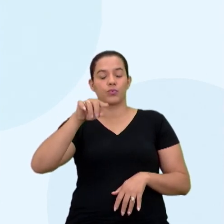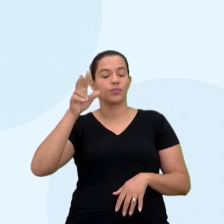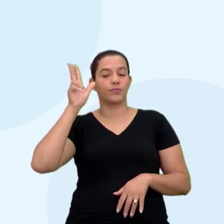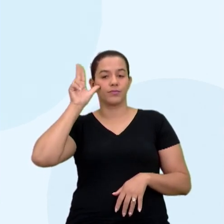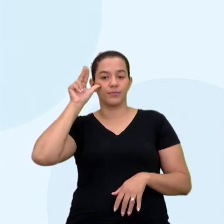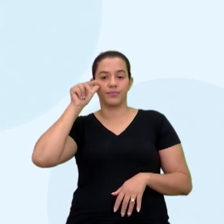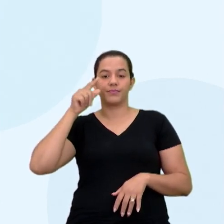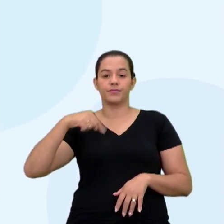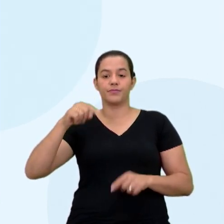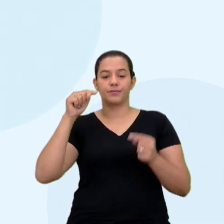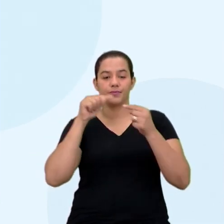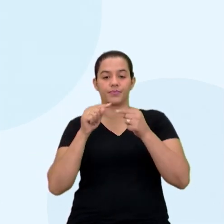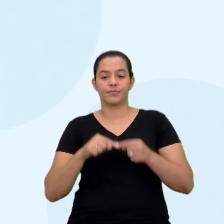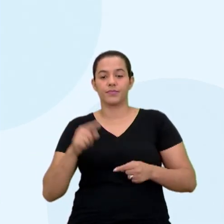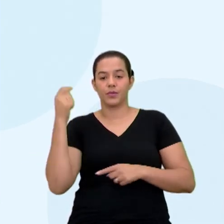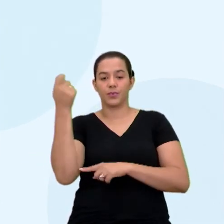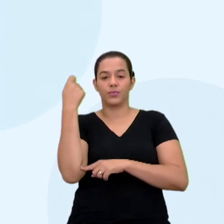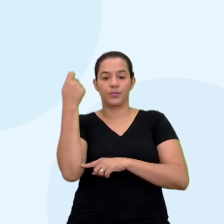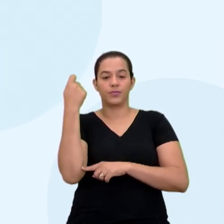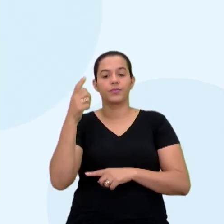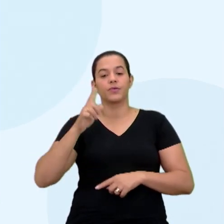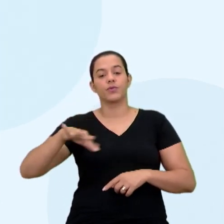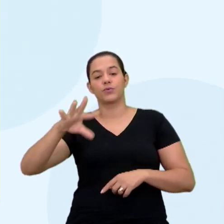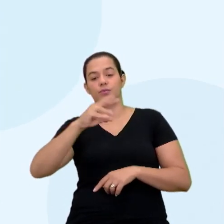ok? Temos aí o gráfico de dispersão e as